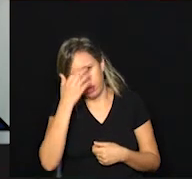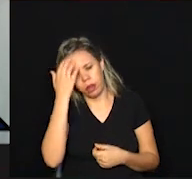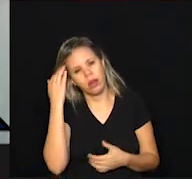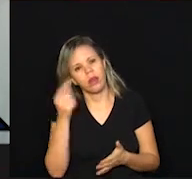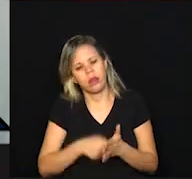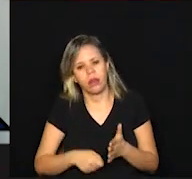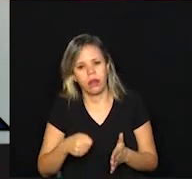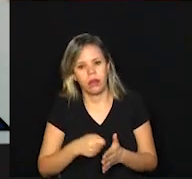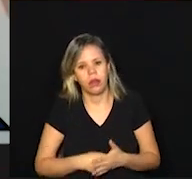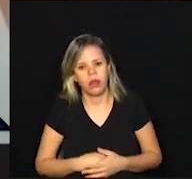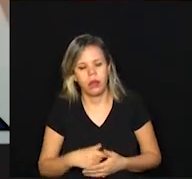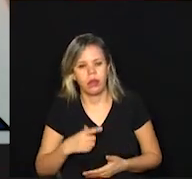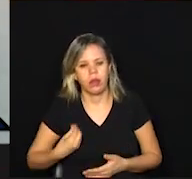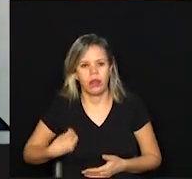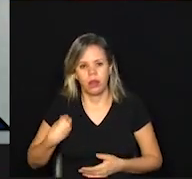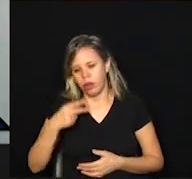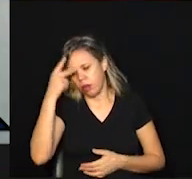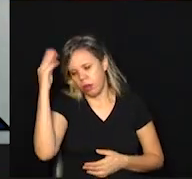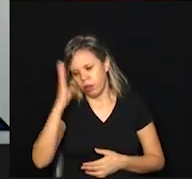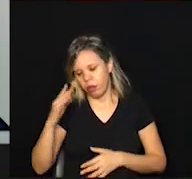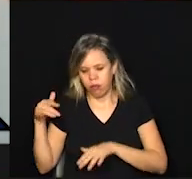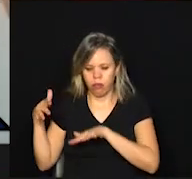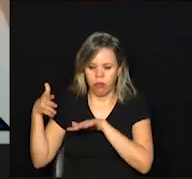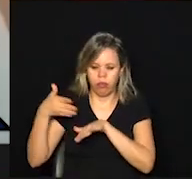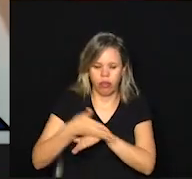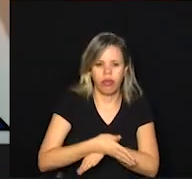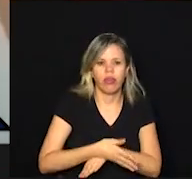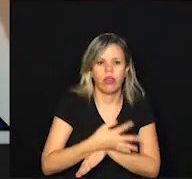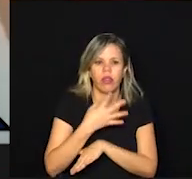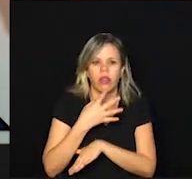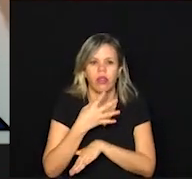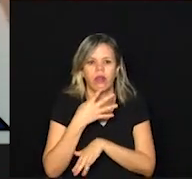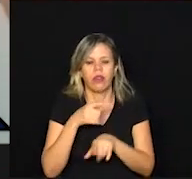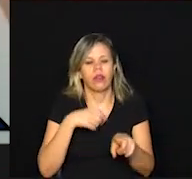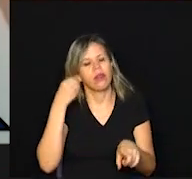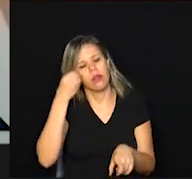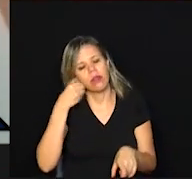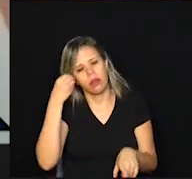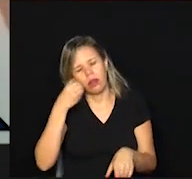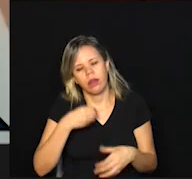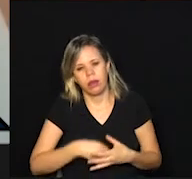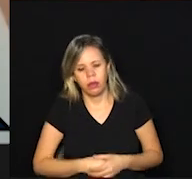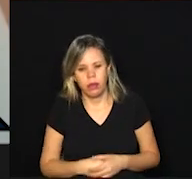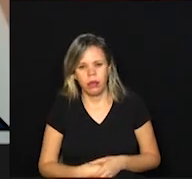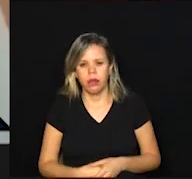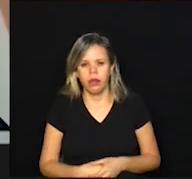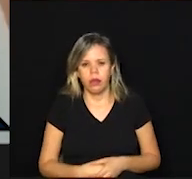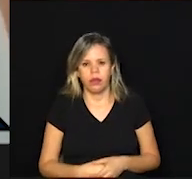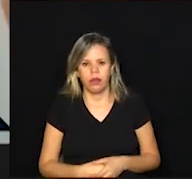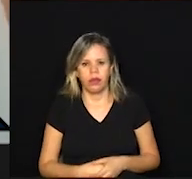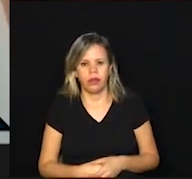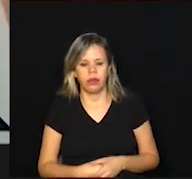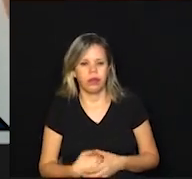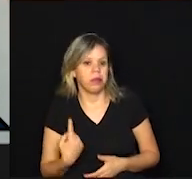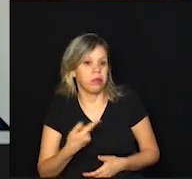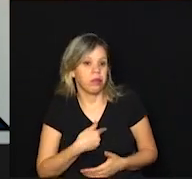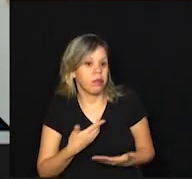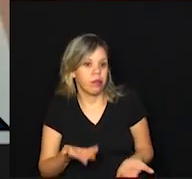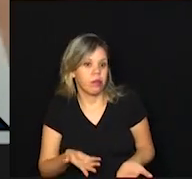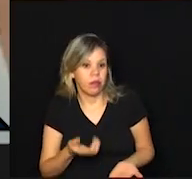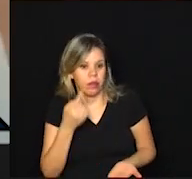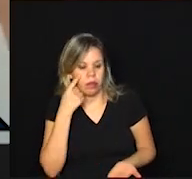ativistas existe gente que vem do Brasil inteiro com esse essa experiência bom então e a gente